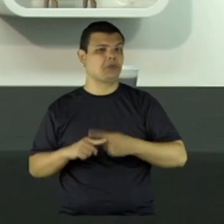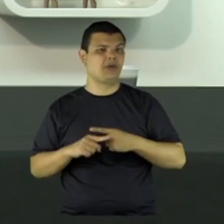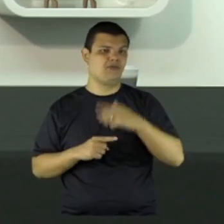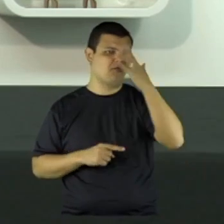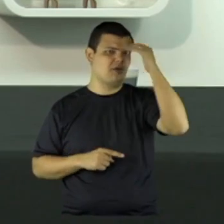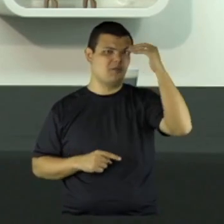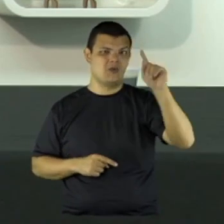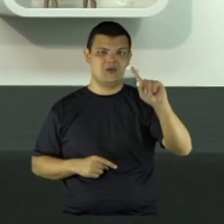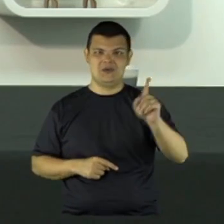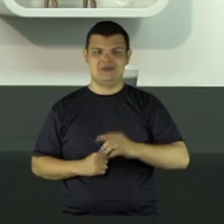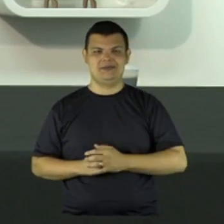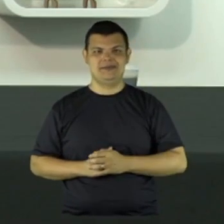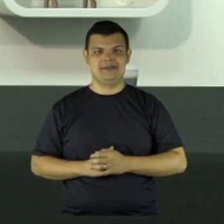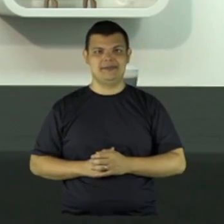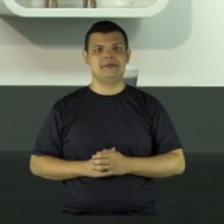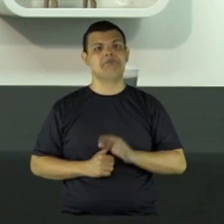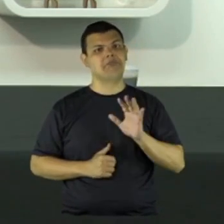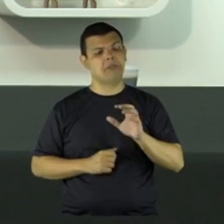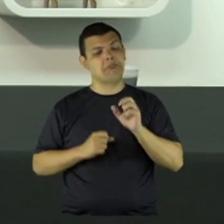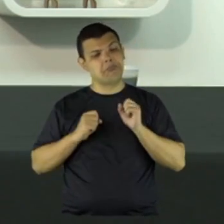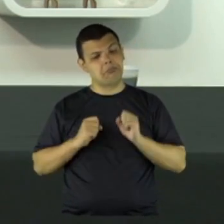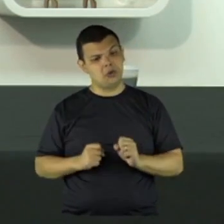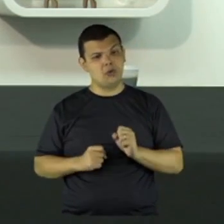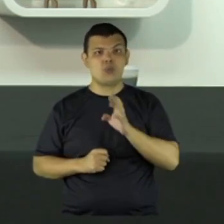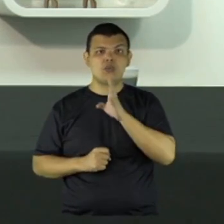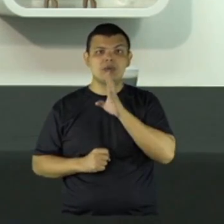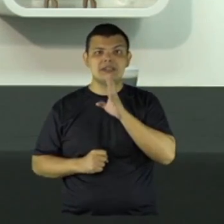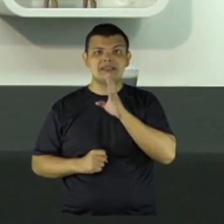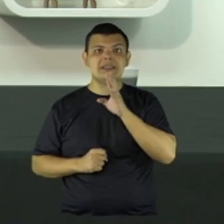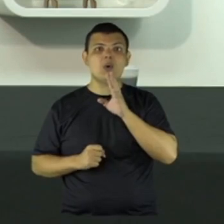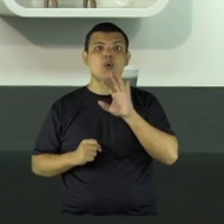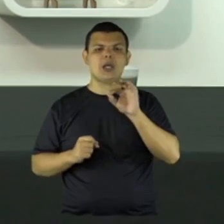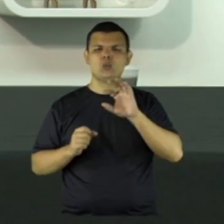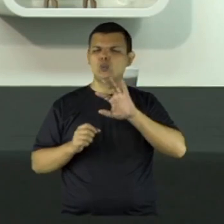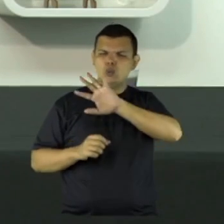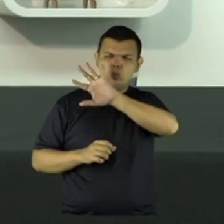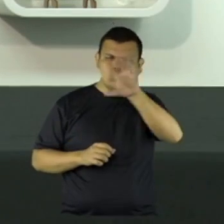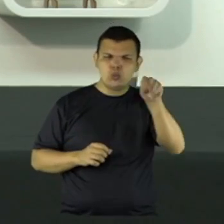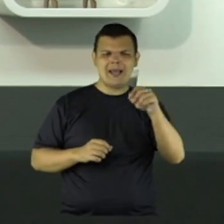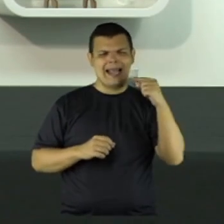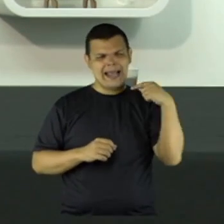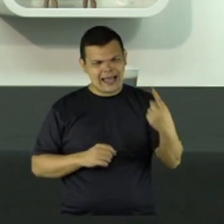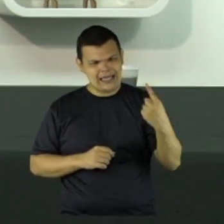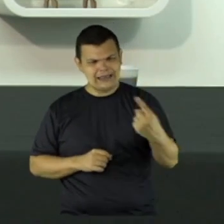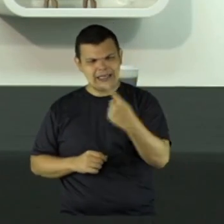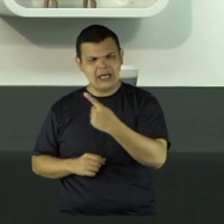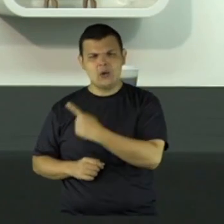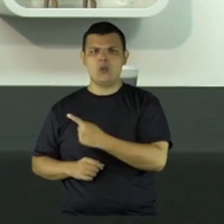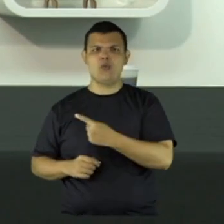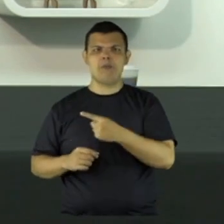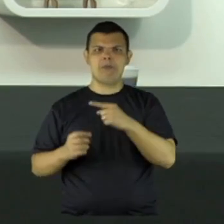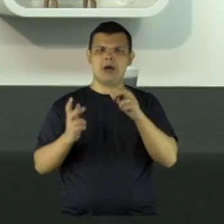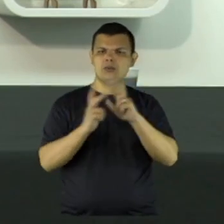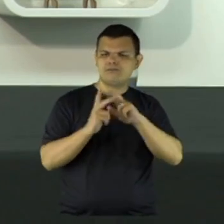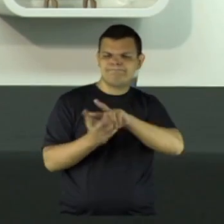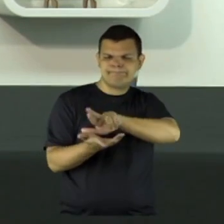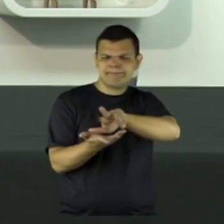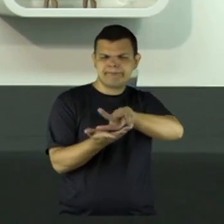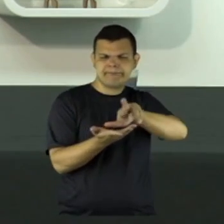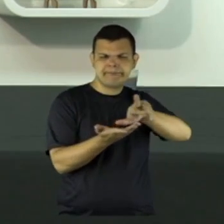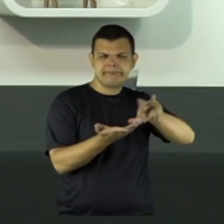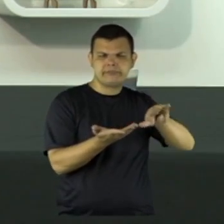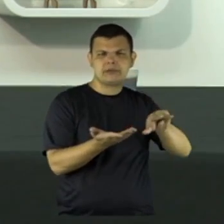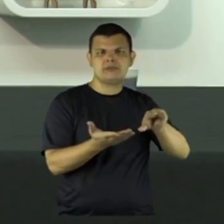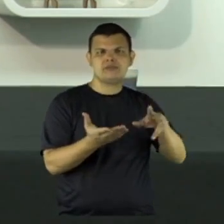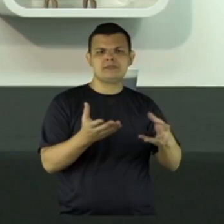para a gente. Mas aí a gente pode conhecer o que vai unir cada uma dessas modalidades como uma luta. Então,